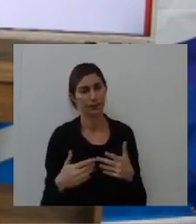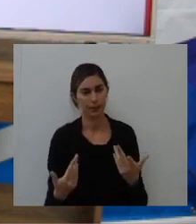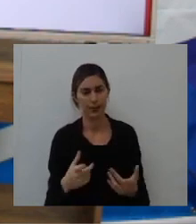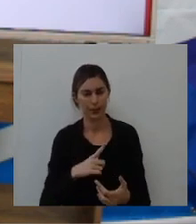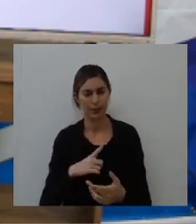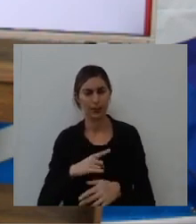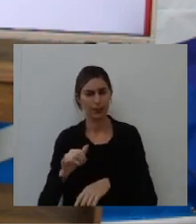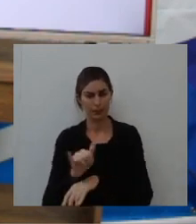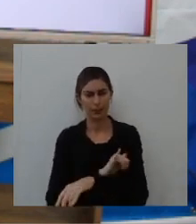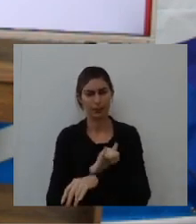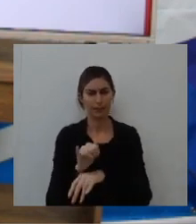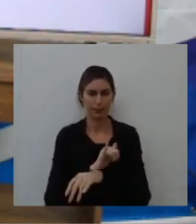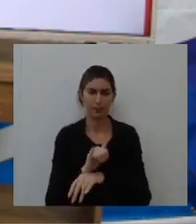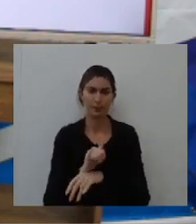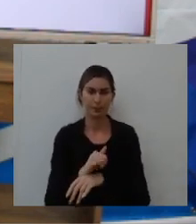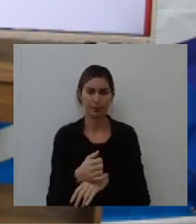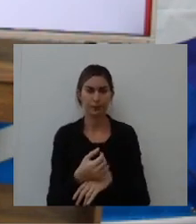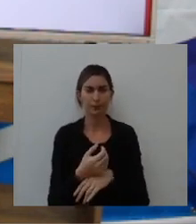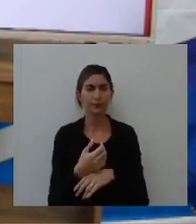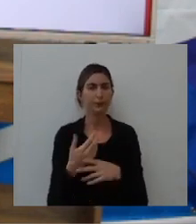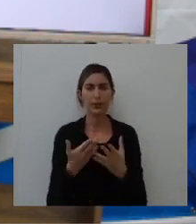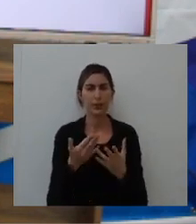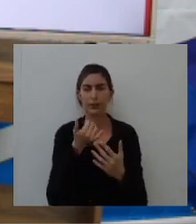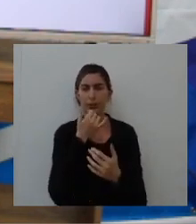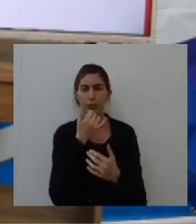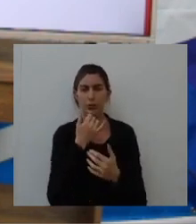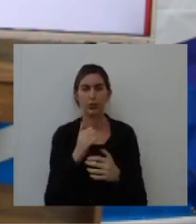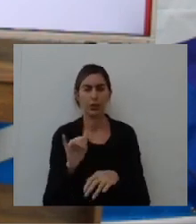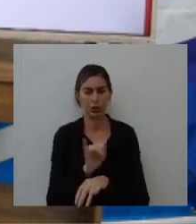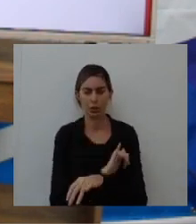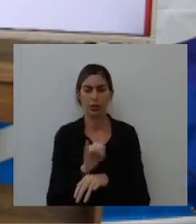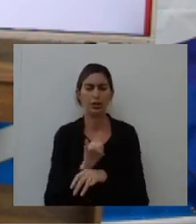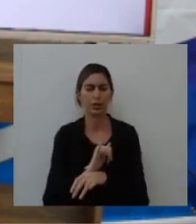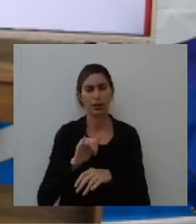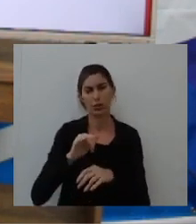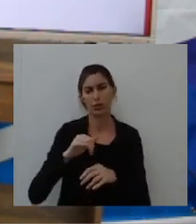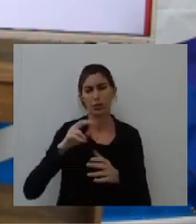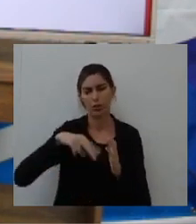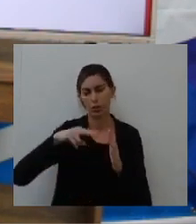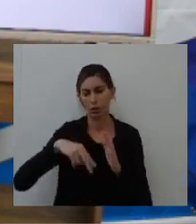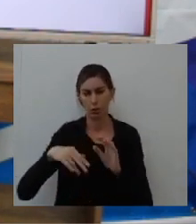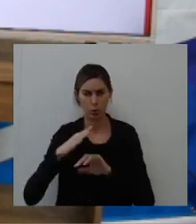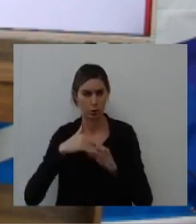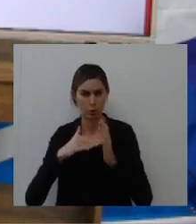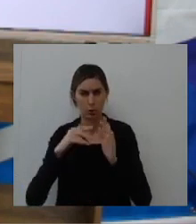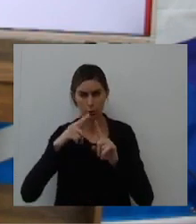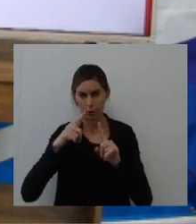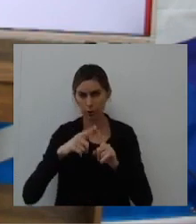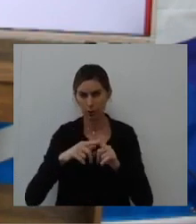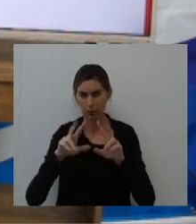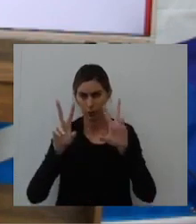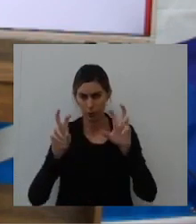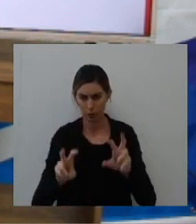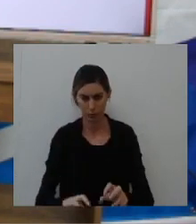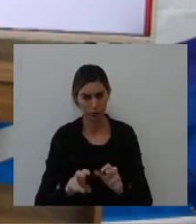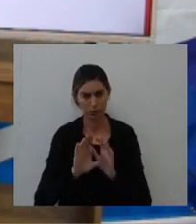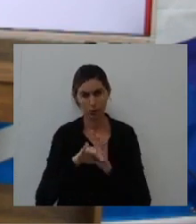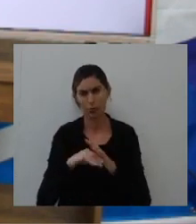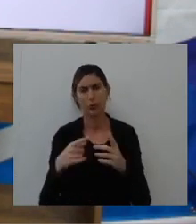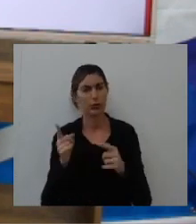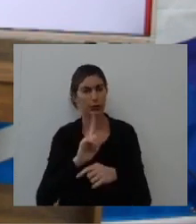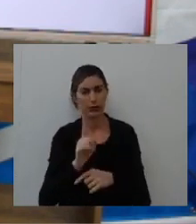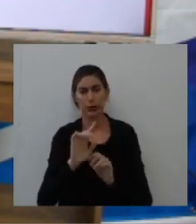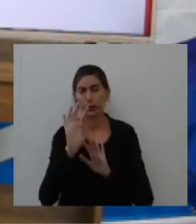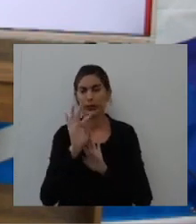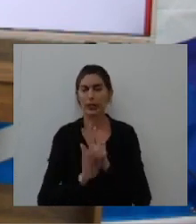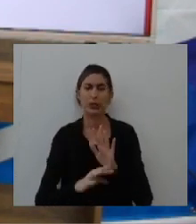Existem estratégias de leitura... Nasla, Boa Vista, desculpa. Existem estratégias de leitura que funcionam para todo tipo de conteúdo? Não! Texto